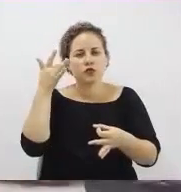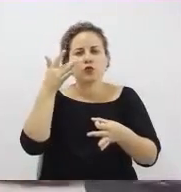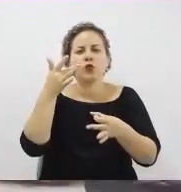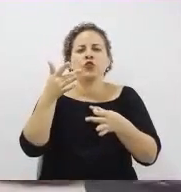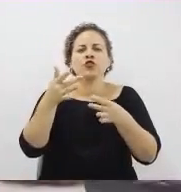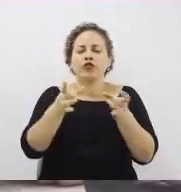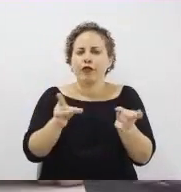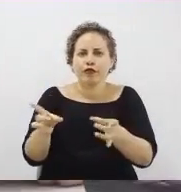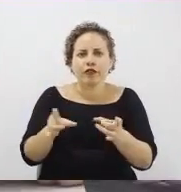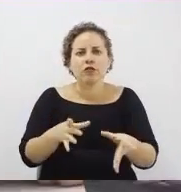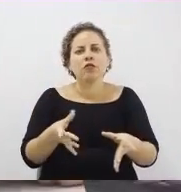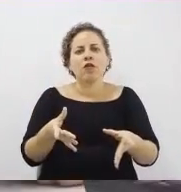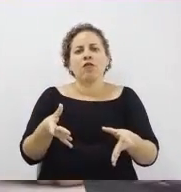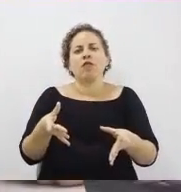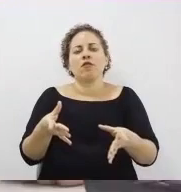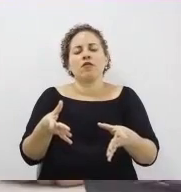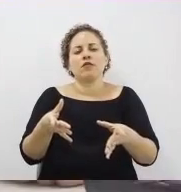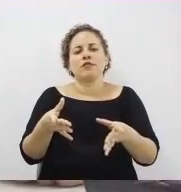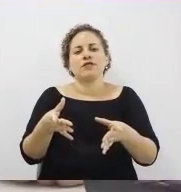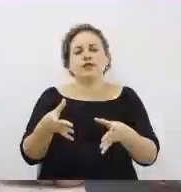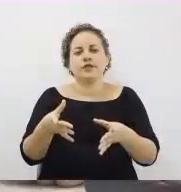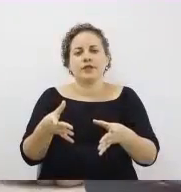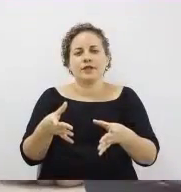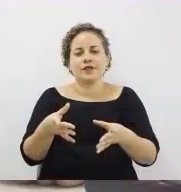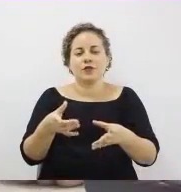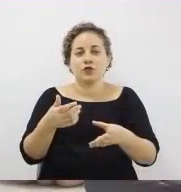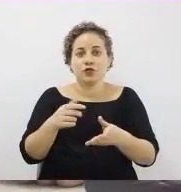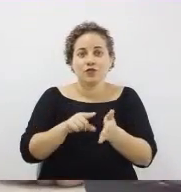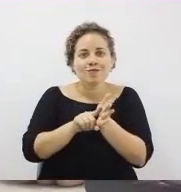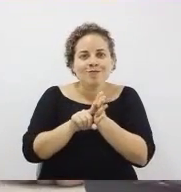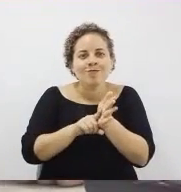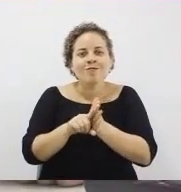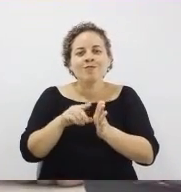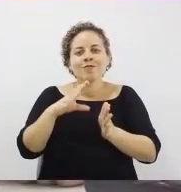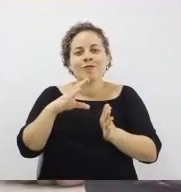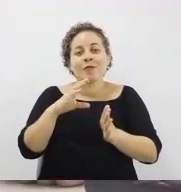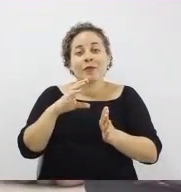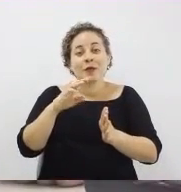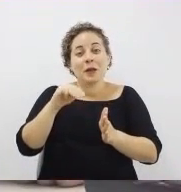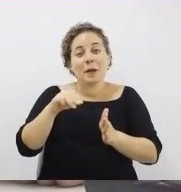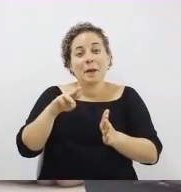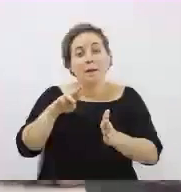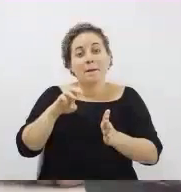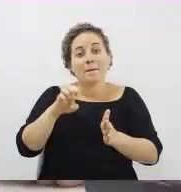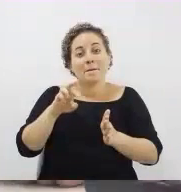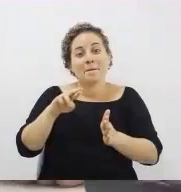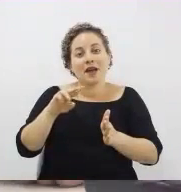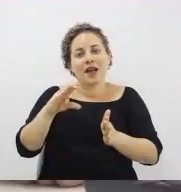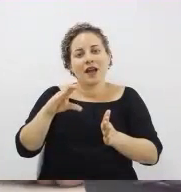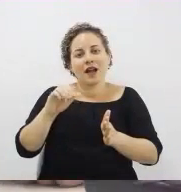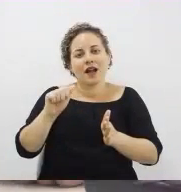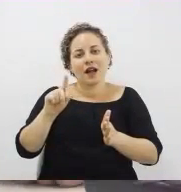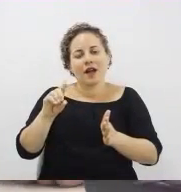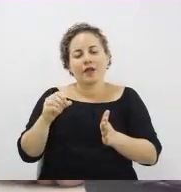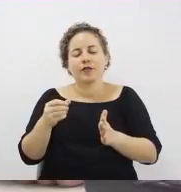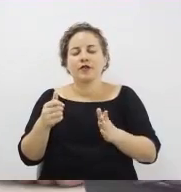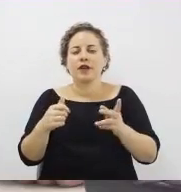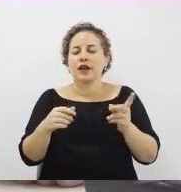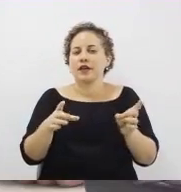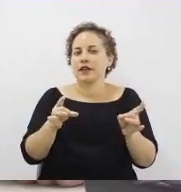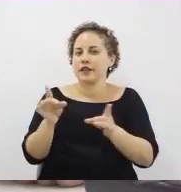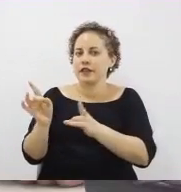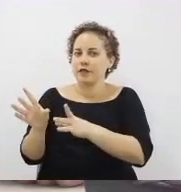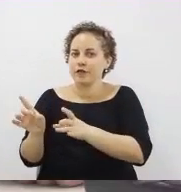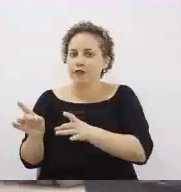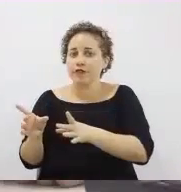analistas de negócio ou analistas de mercado e acaba perdendo com isso. Por sua vez, já que a área de vendas não é responsável pela atividade, ela